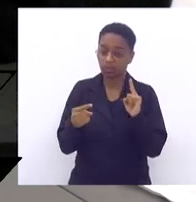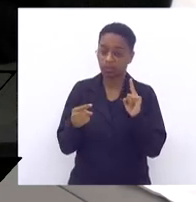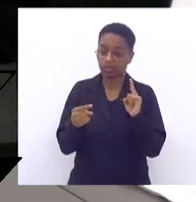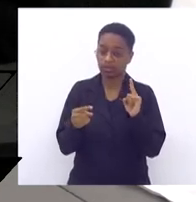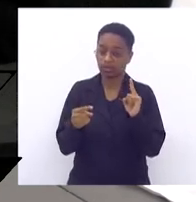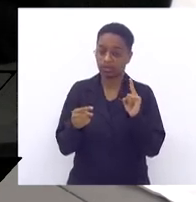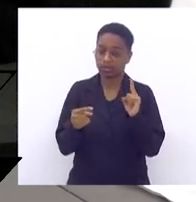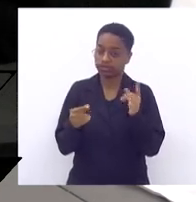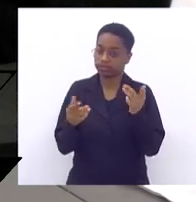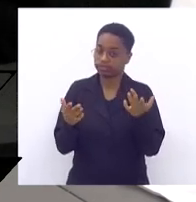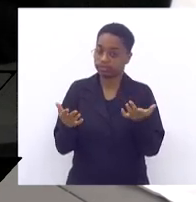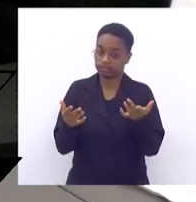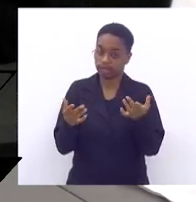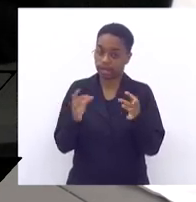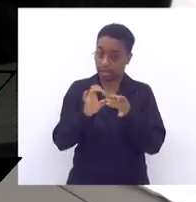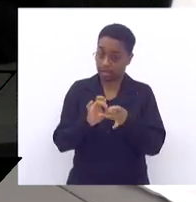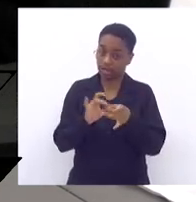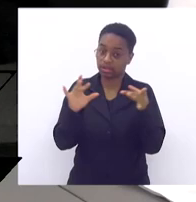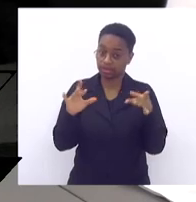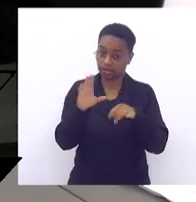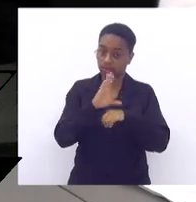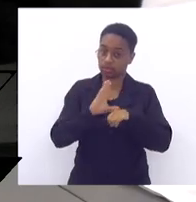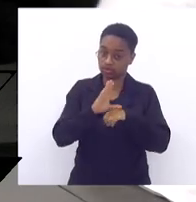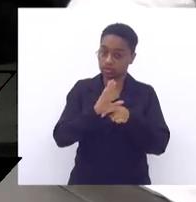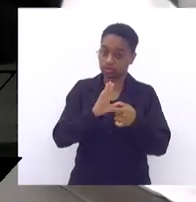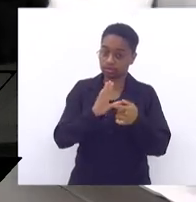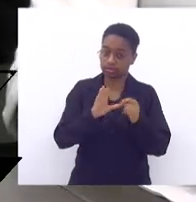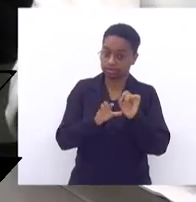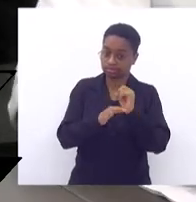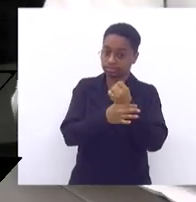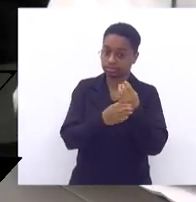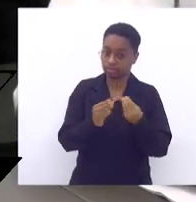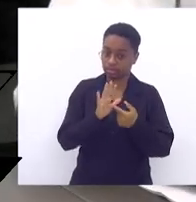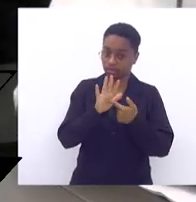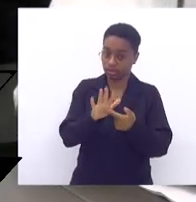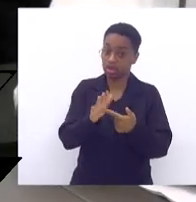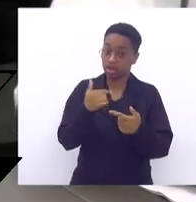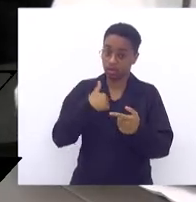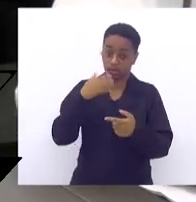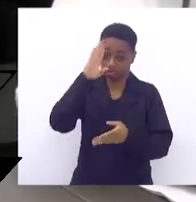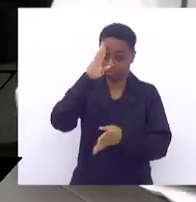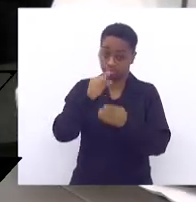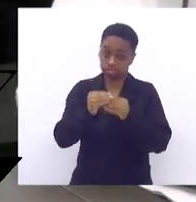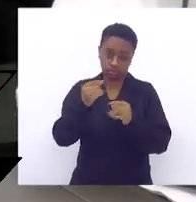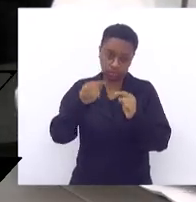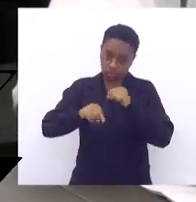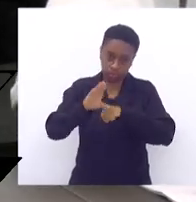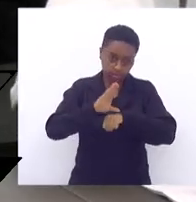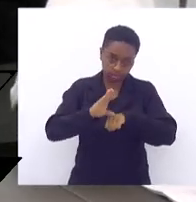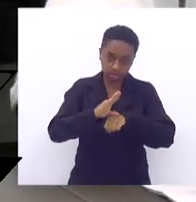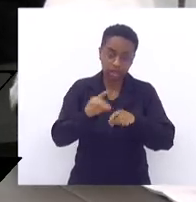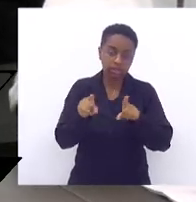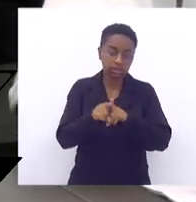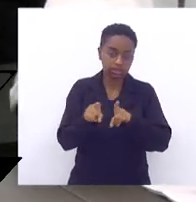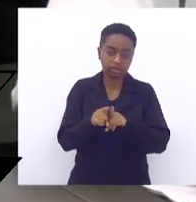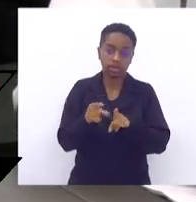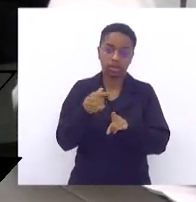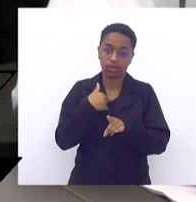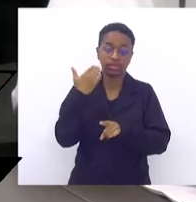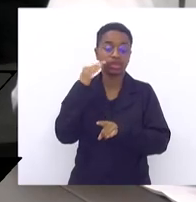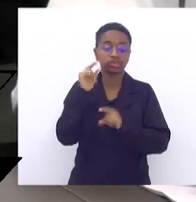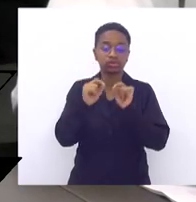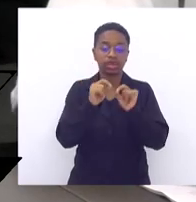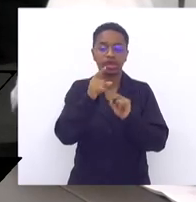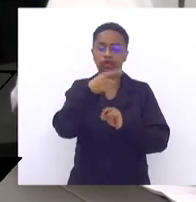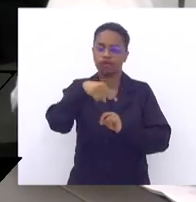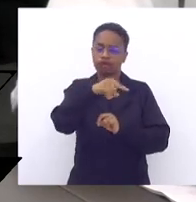a controvérsia e a liberdade que a Constituição garante, entendo eu que é inconstitucional. Como eu entendia também que a maldade maior